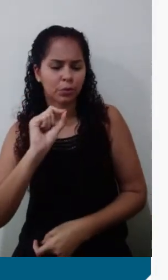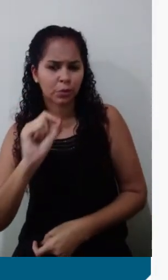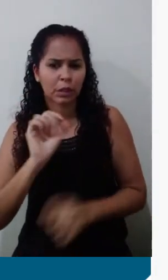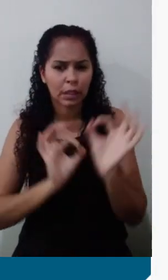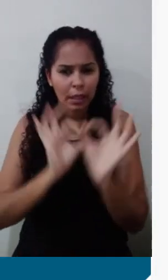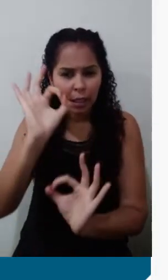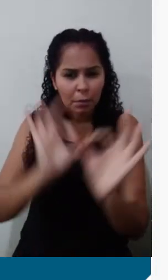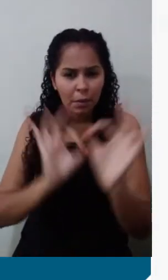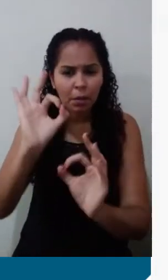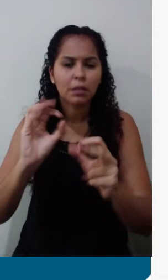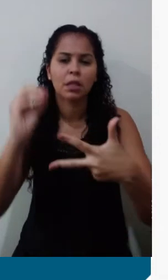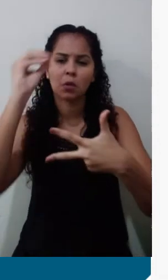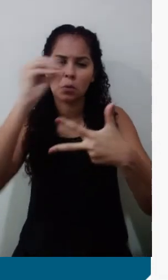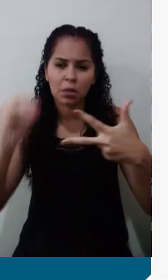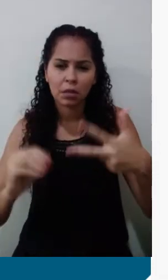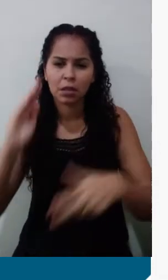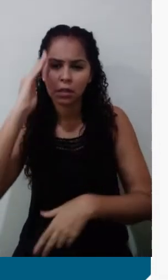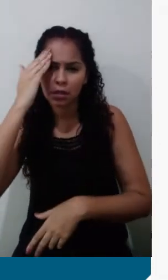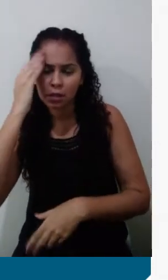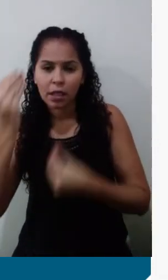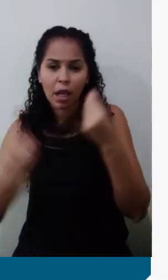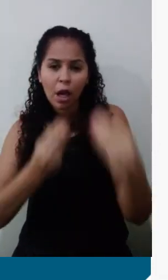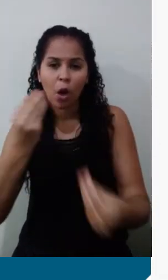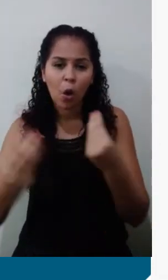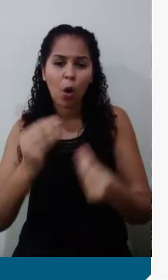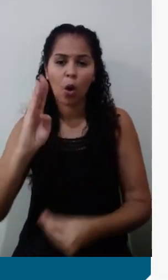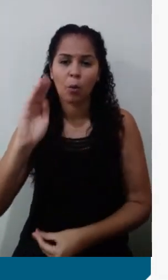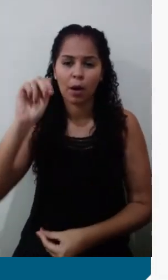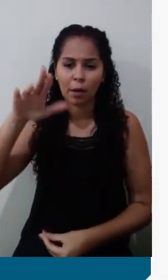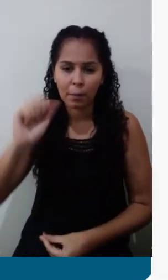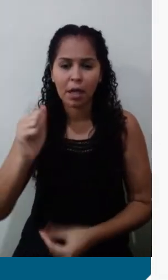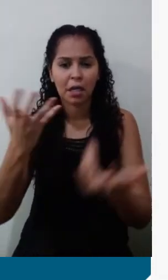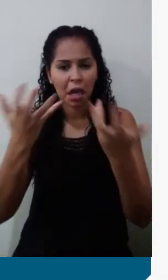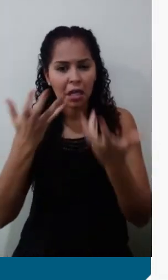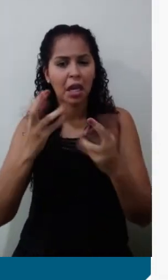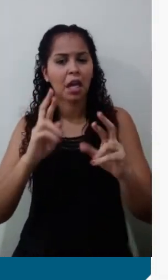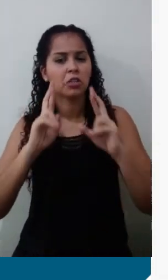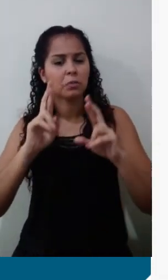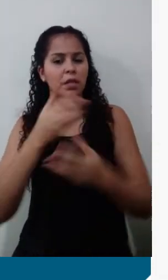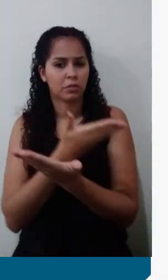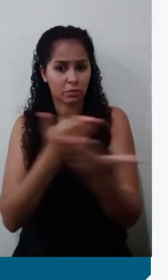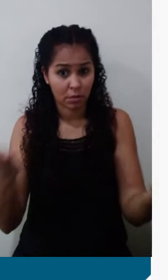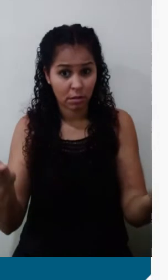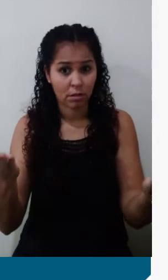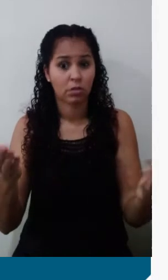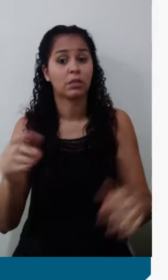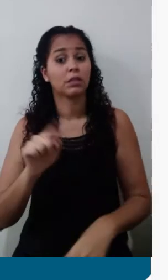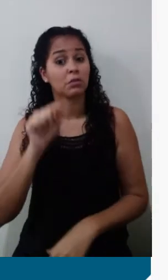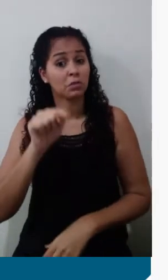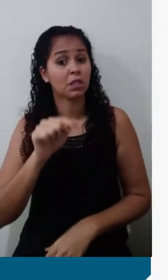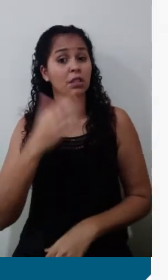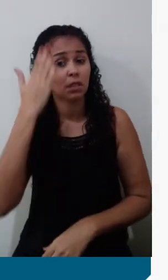essa parte de preparação para o Enem, de compreensão das expectativas da banca, e isso se deve ao fato de que quanto mais